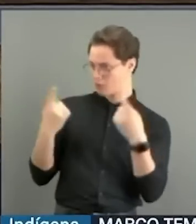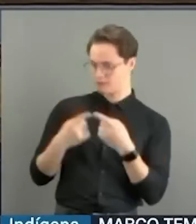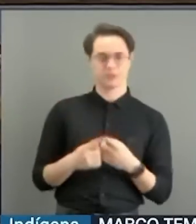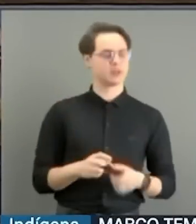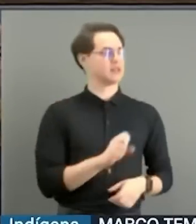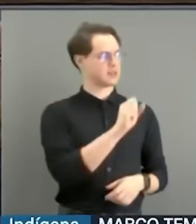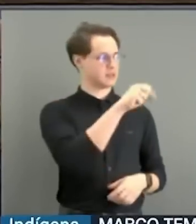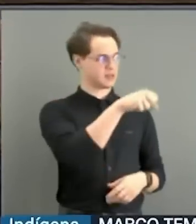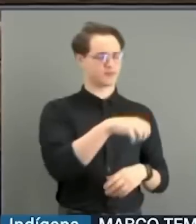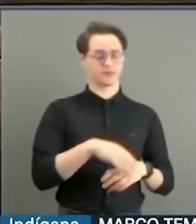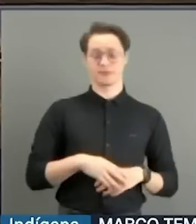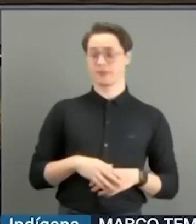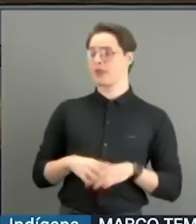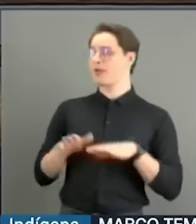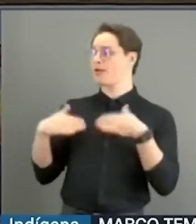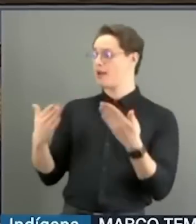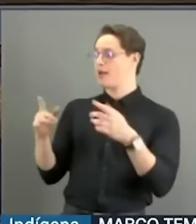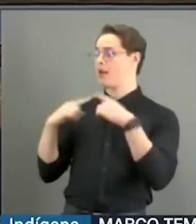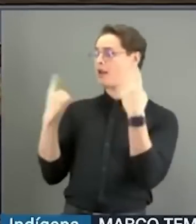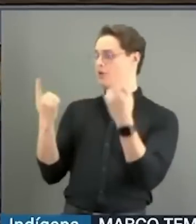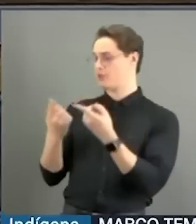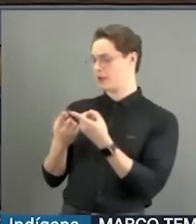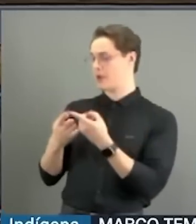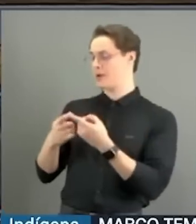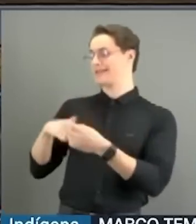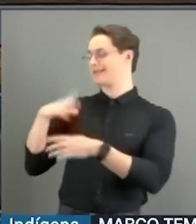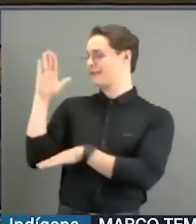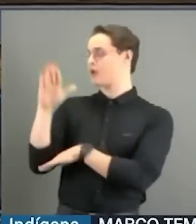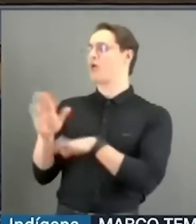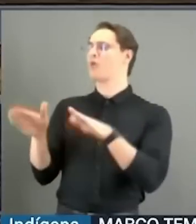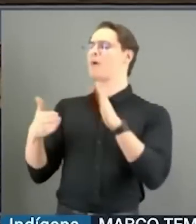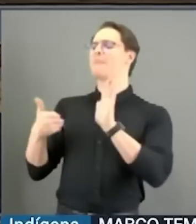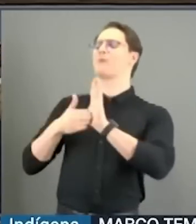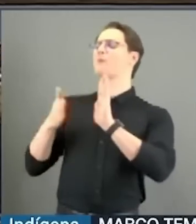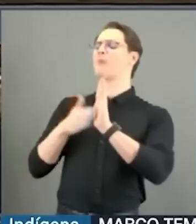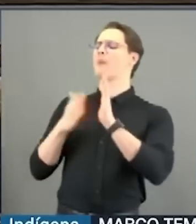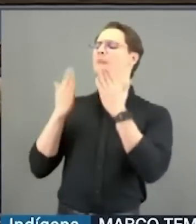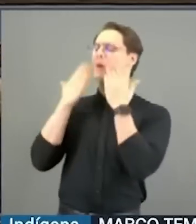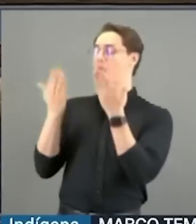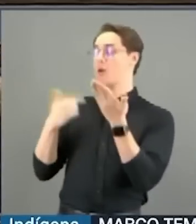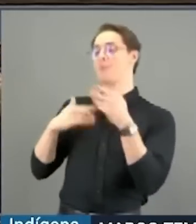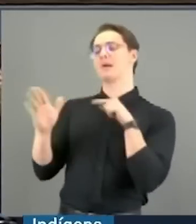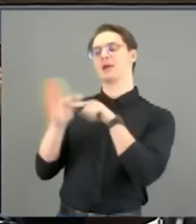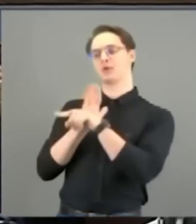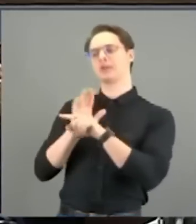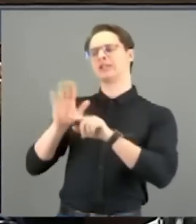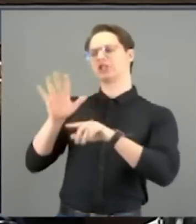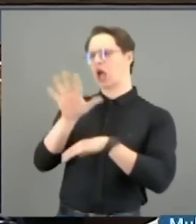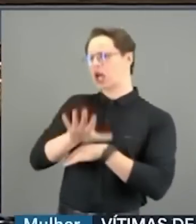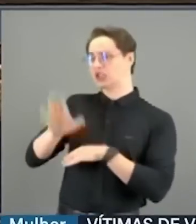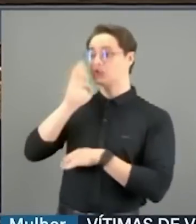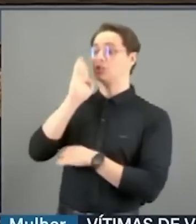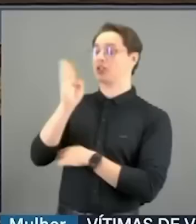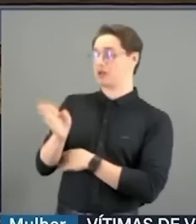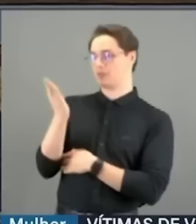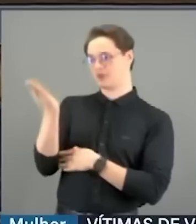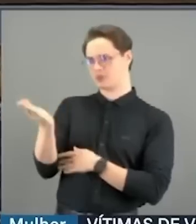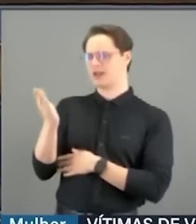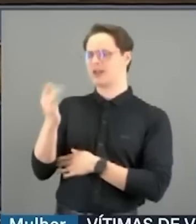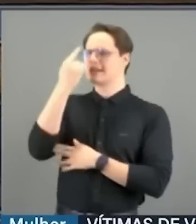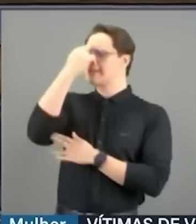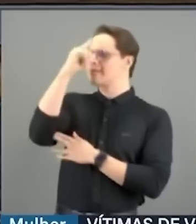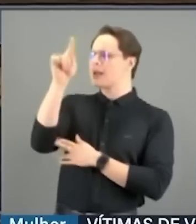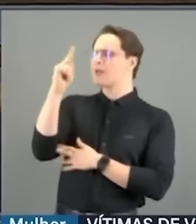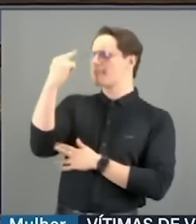da tarde, qual foi a proposta que foi apresentada? Aí eu lhe pergunto de uma forma mais direta. Tá. A ideia